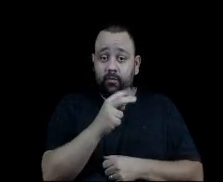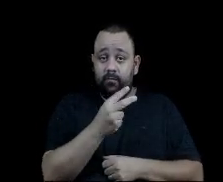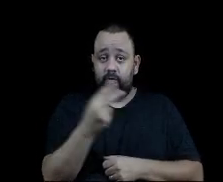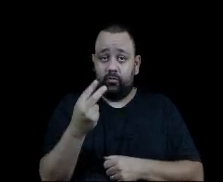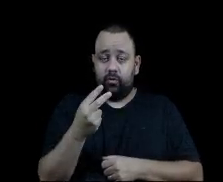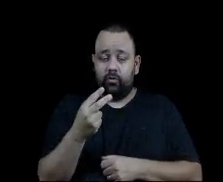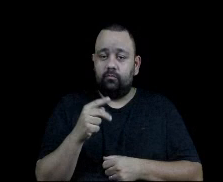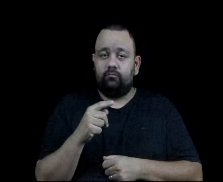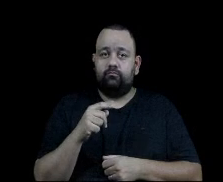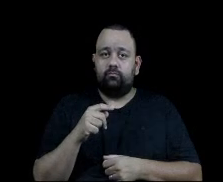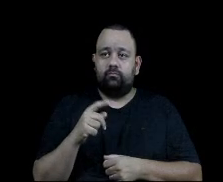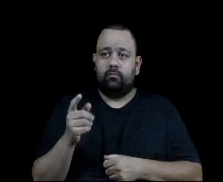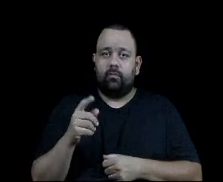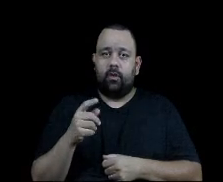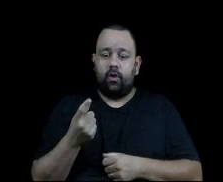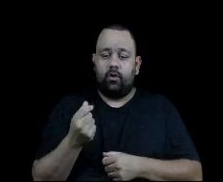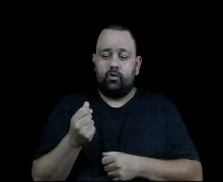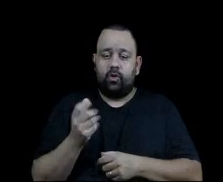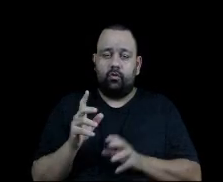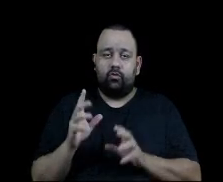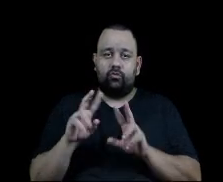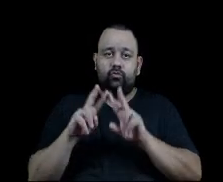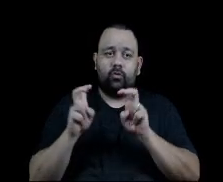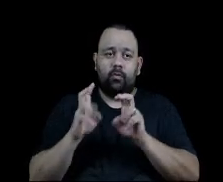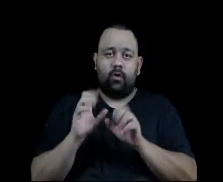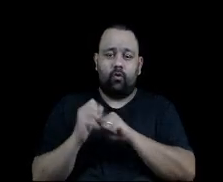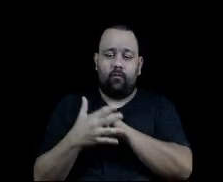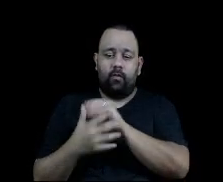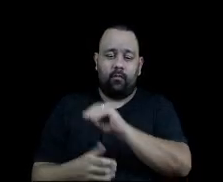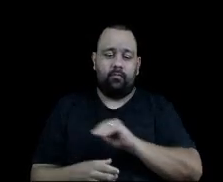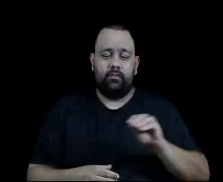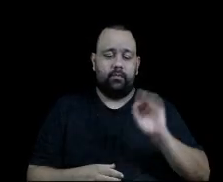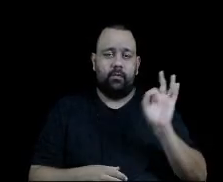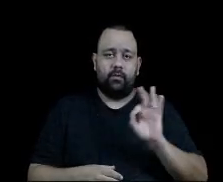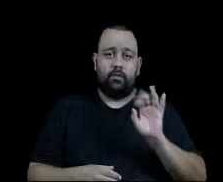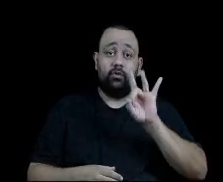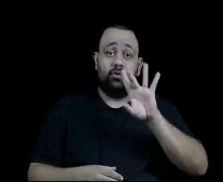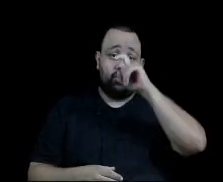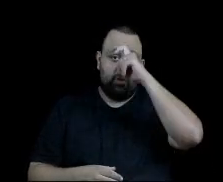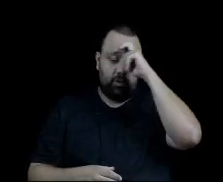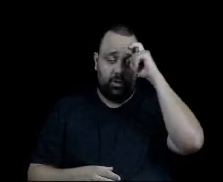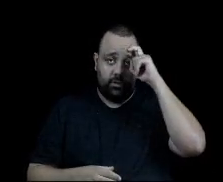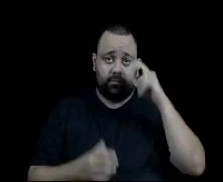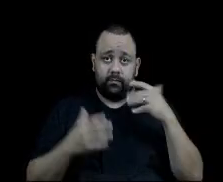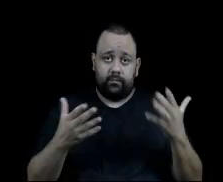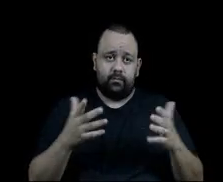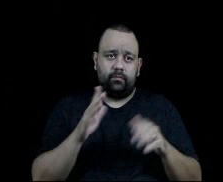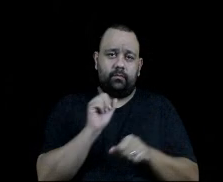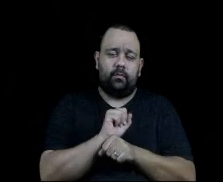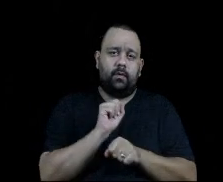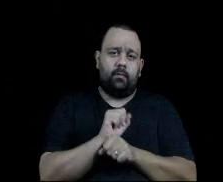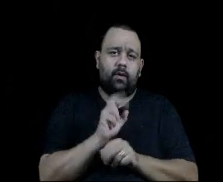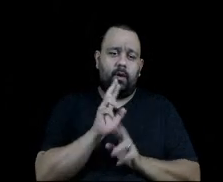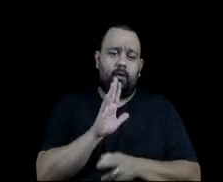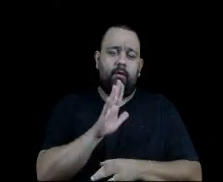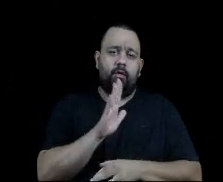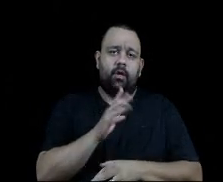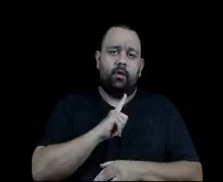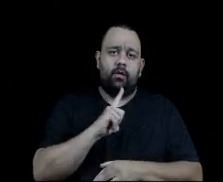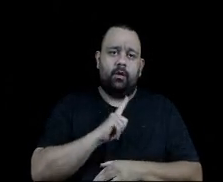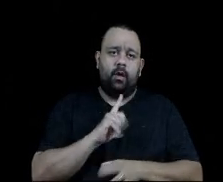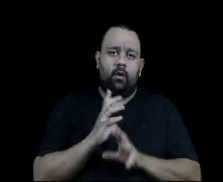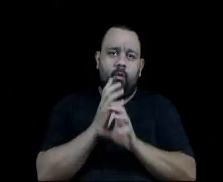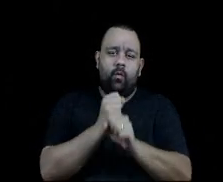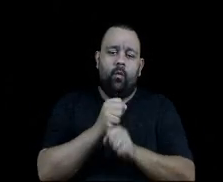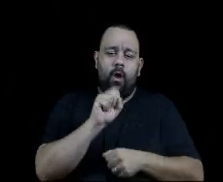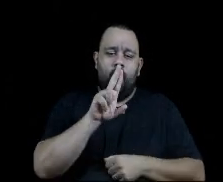mas em 2022 já não teve esses repasses de recurso de Covid, teve muito pouco só em janeiro. Então já se